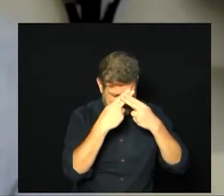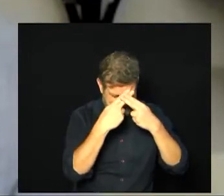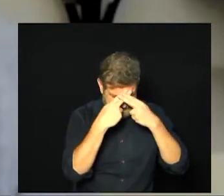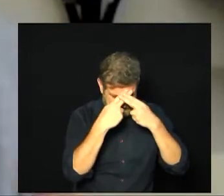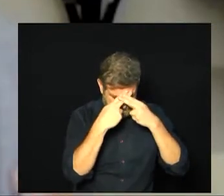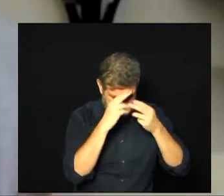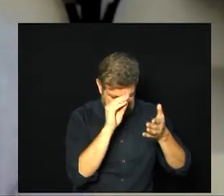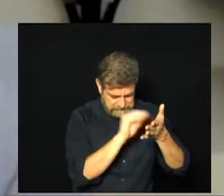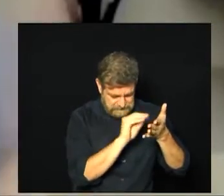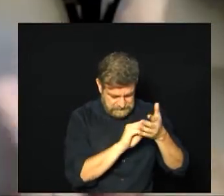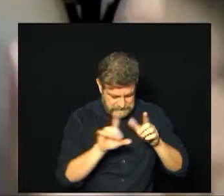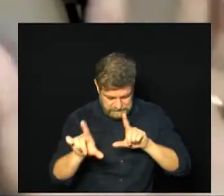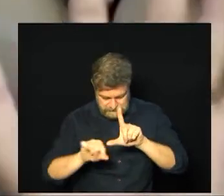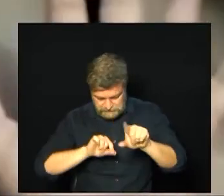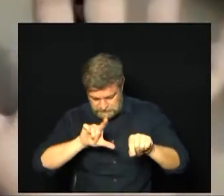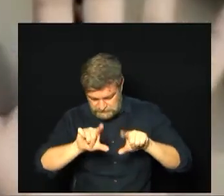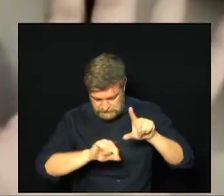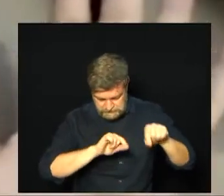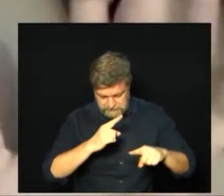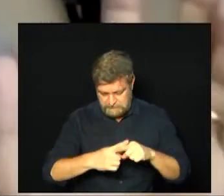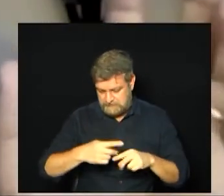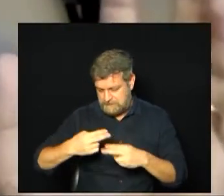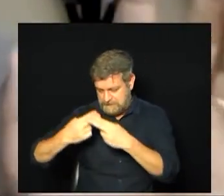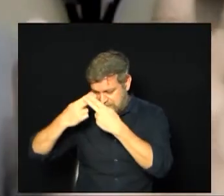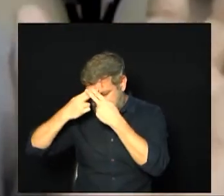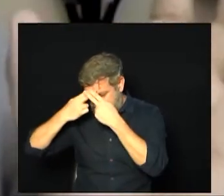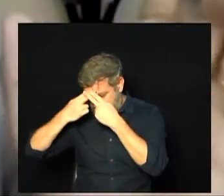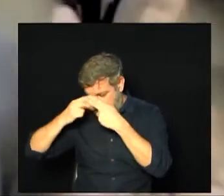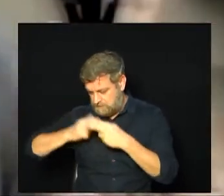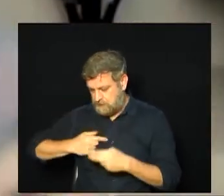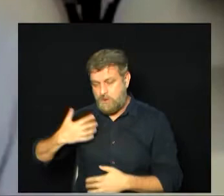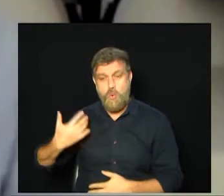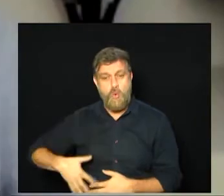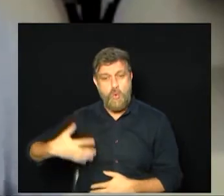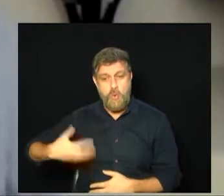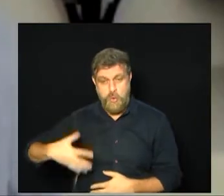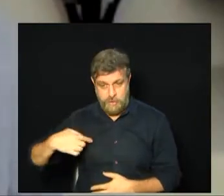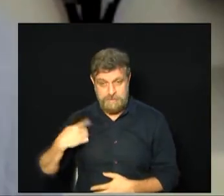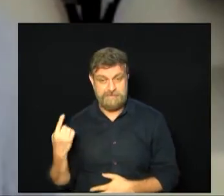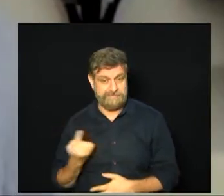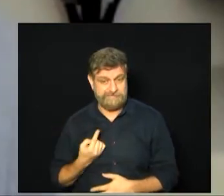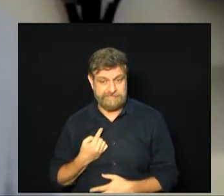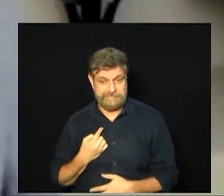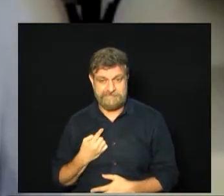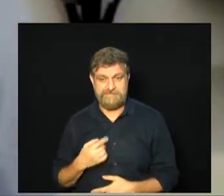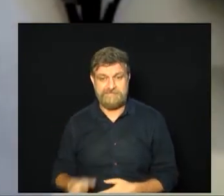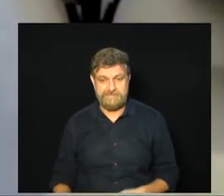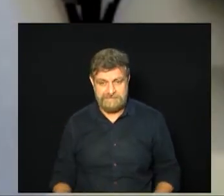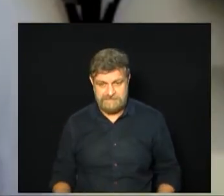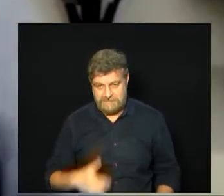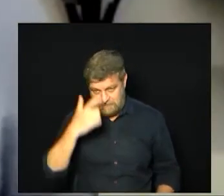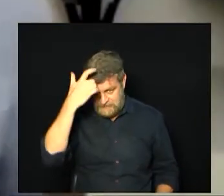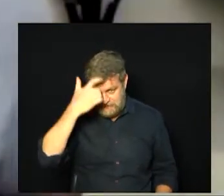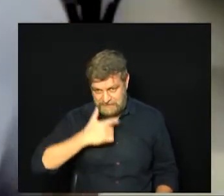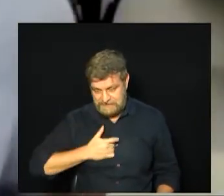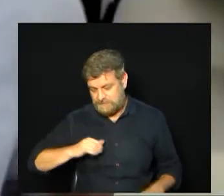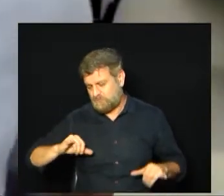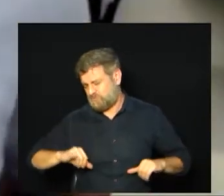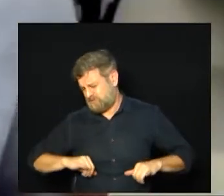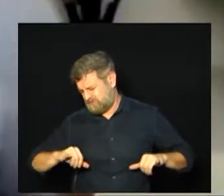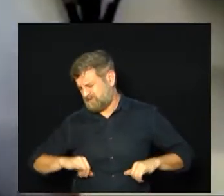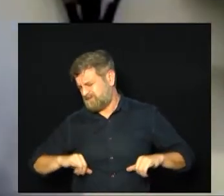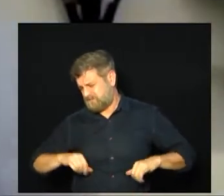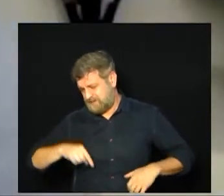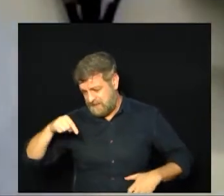que escolher, porque trauma para atleticano aqui não faltam. O atleta está aí... É sofrido.